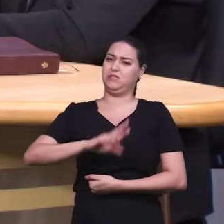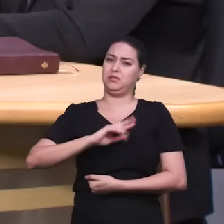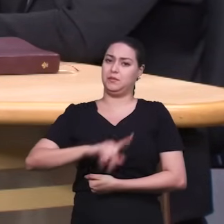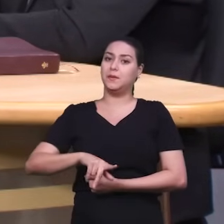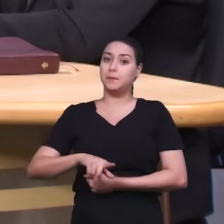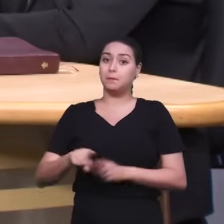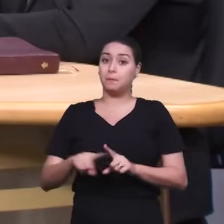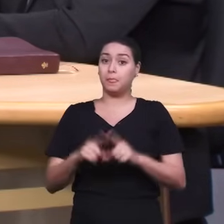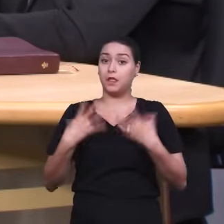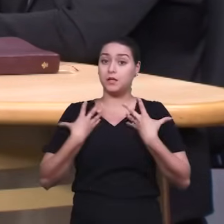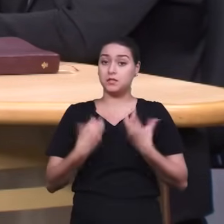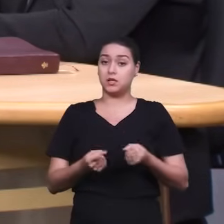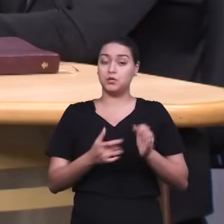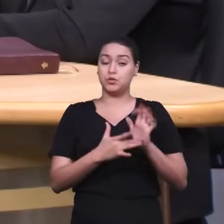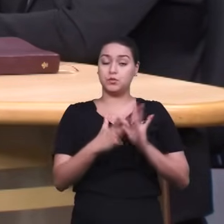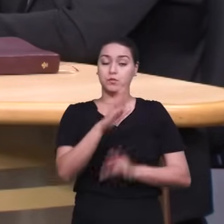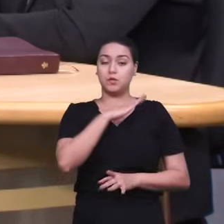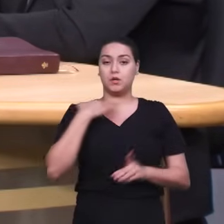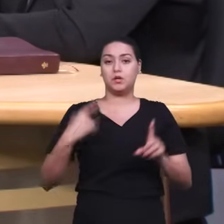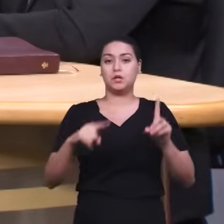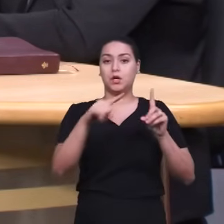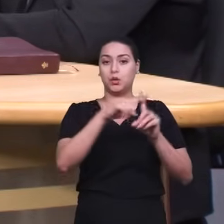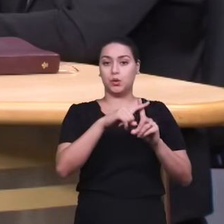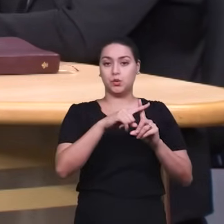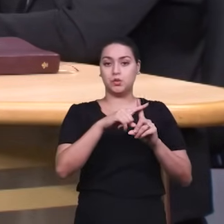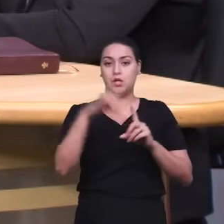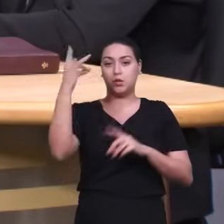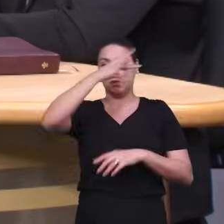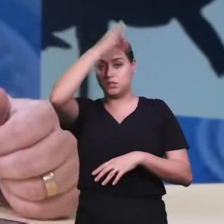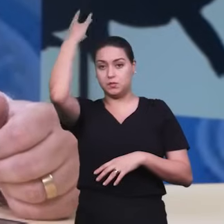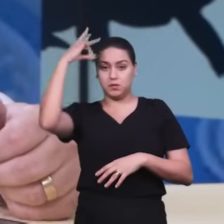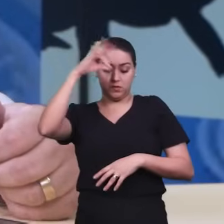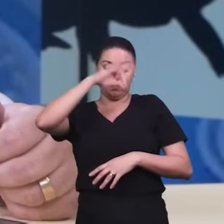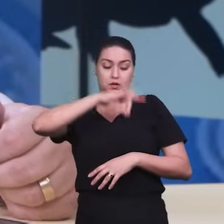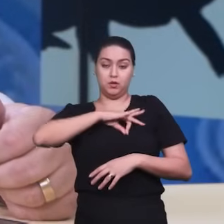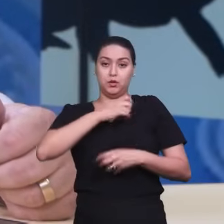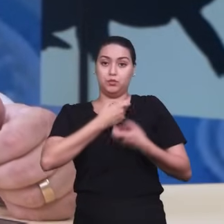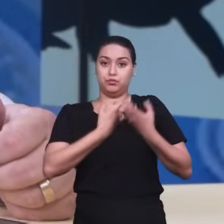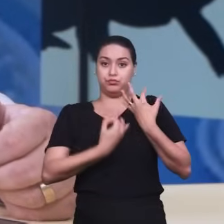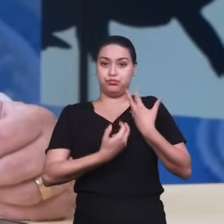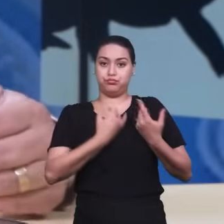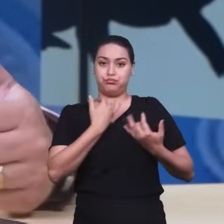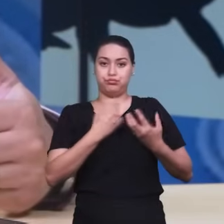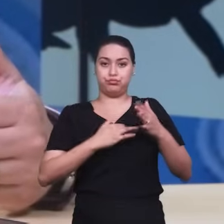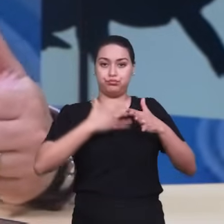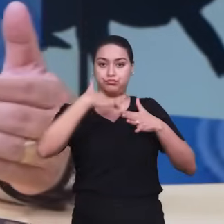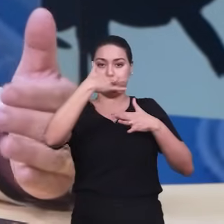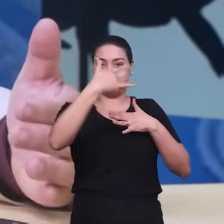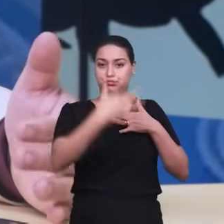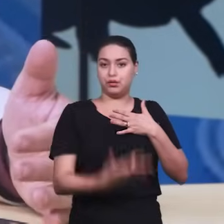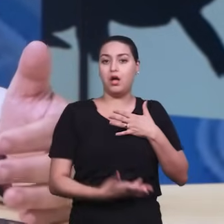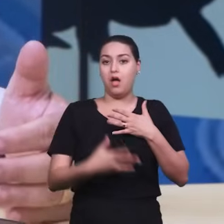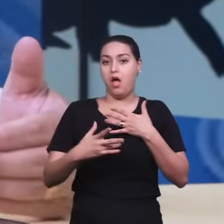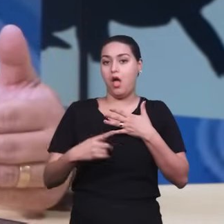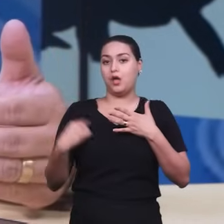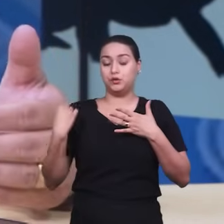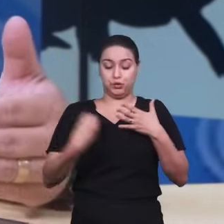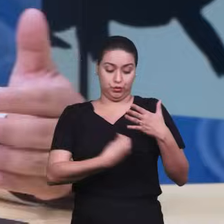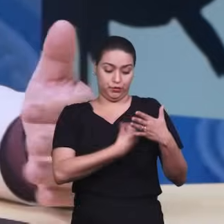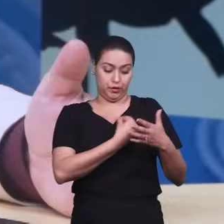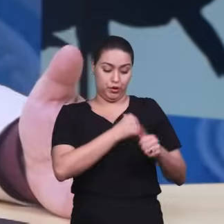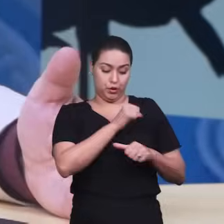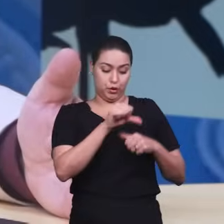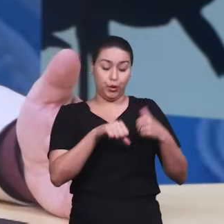e o Espírito Santo é derramado sobre nós, nós então temos essa genética que veio da eternidade. Verdade. Essa genética, ela precisa